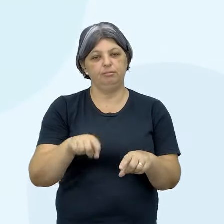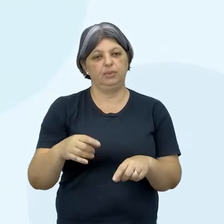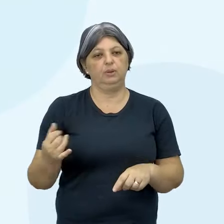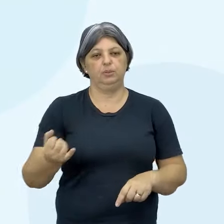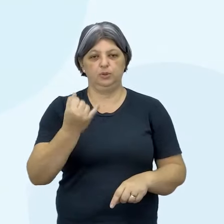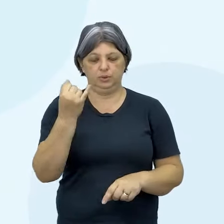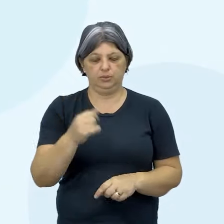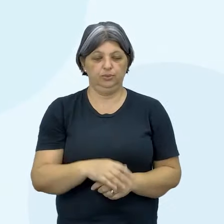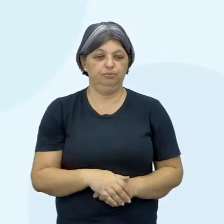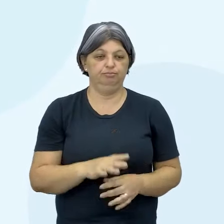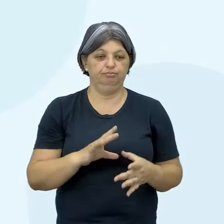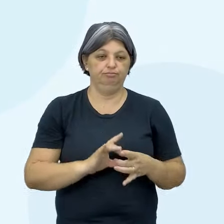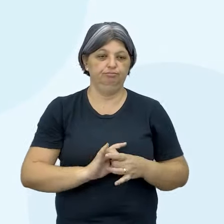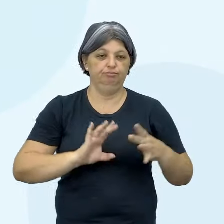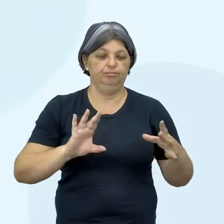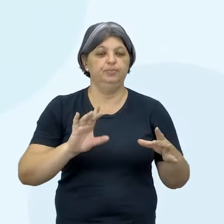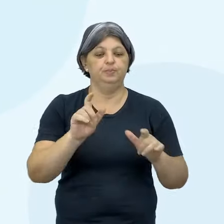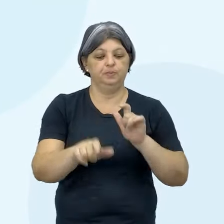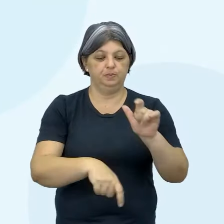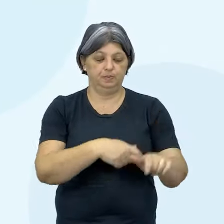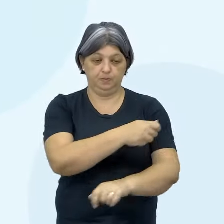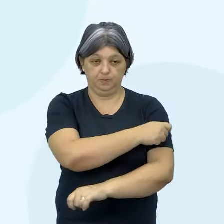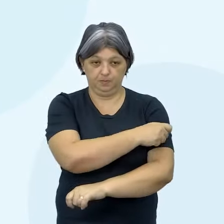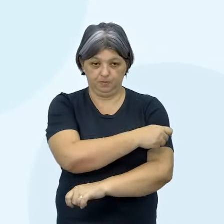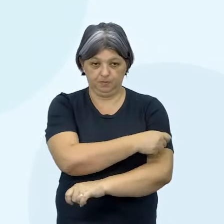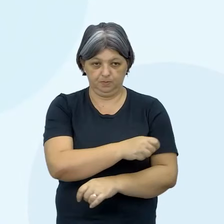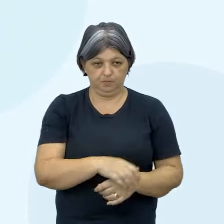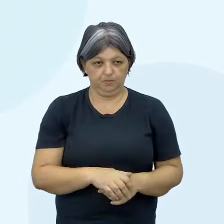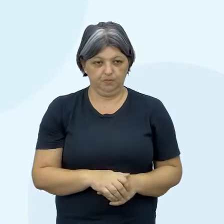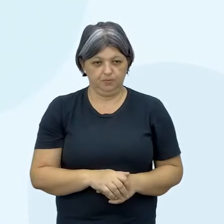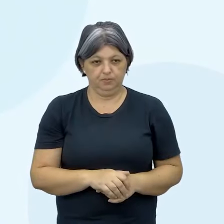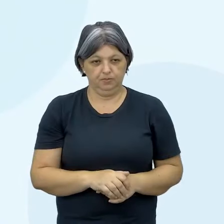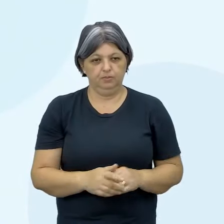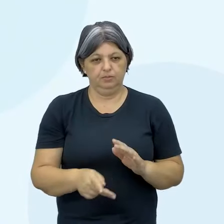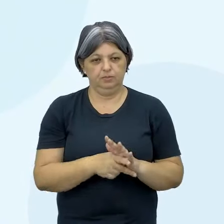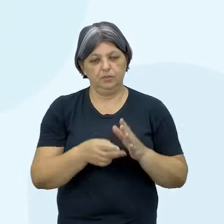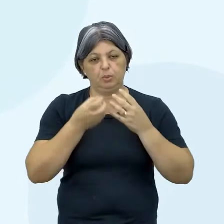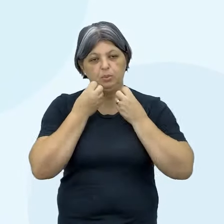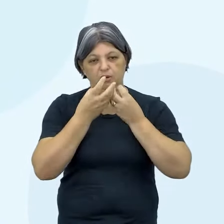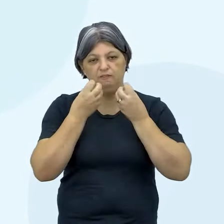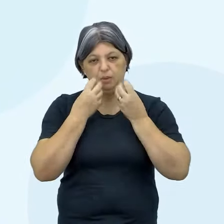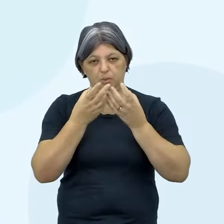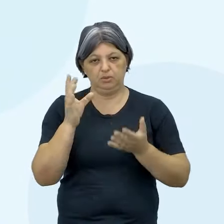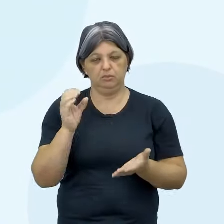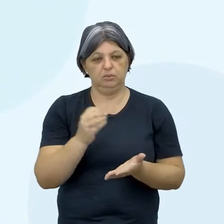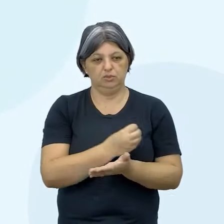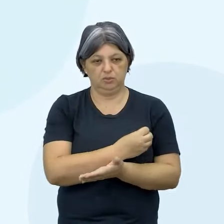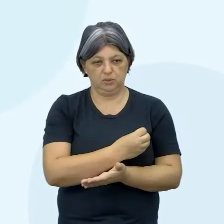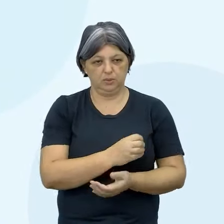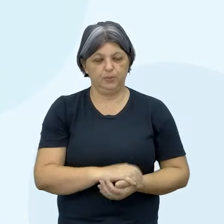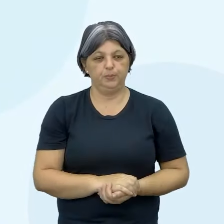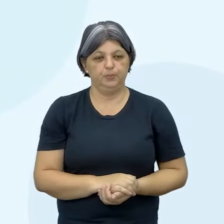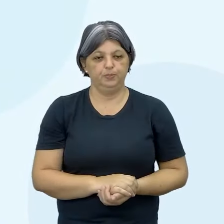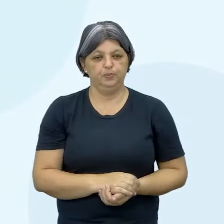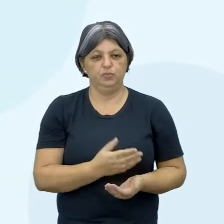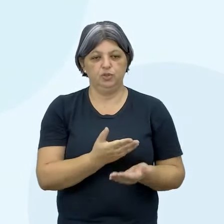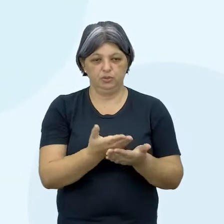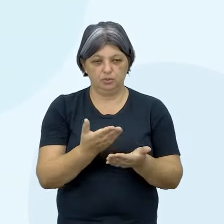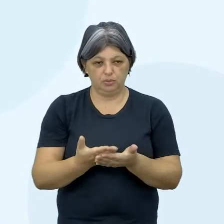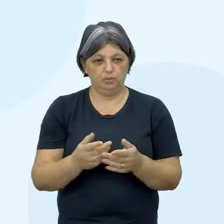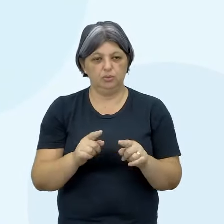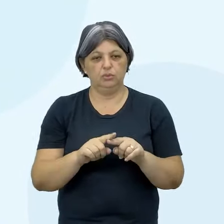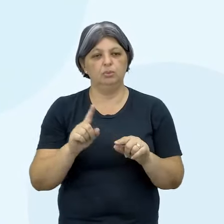aos estudantes, inicialmente, estudos de dados oficiais, né? Depois, a